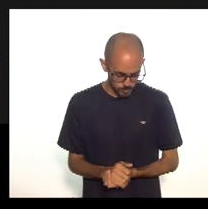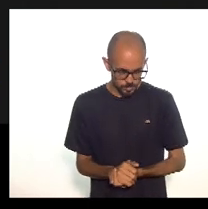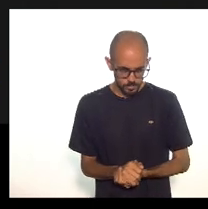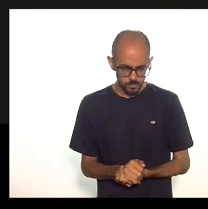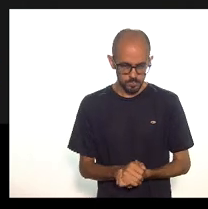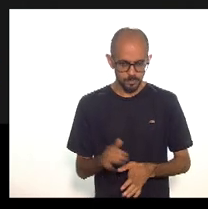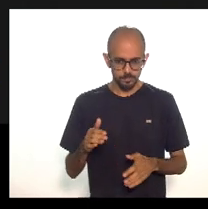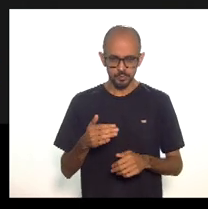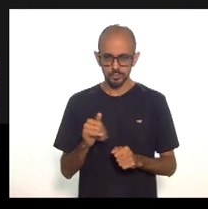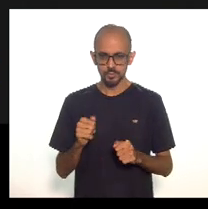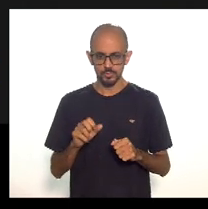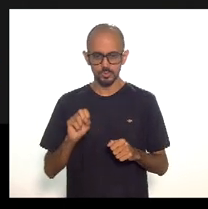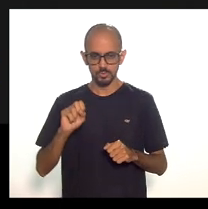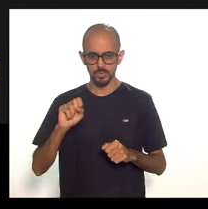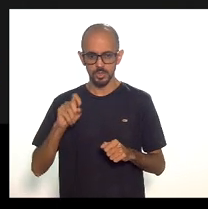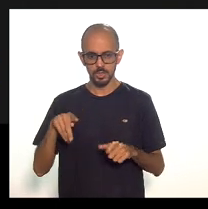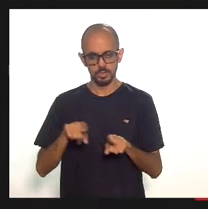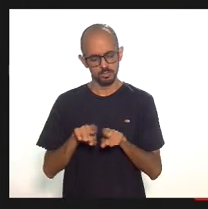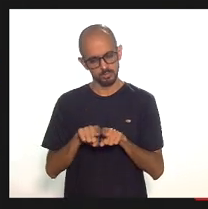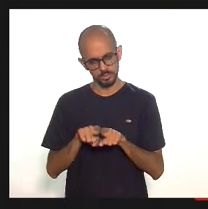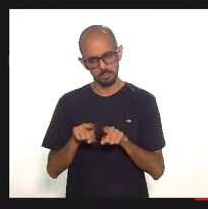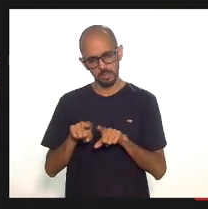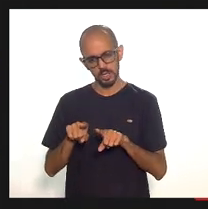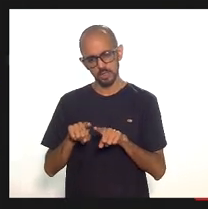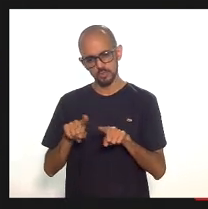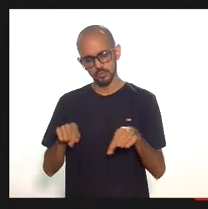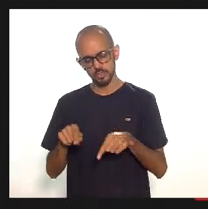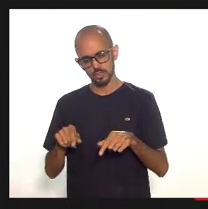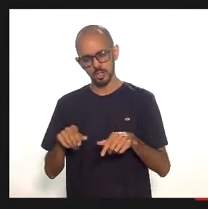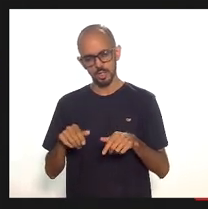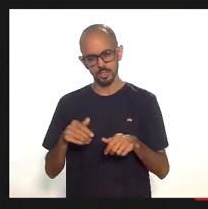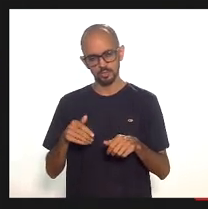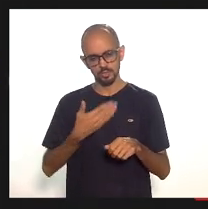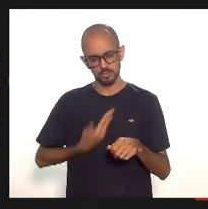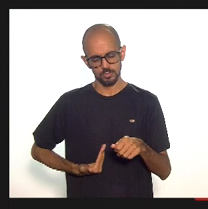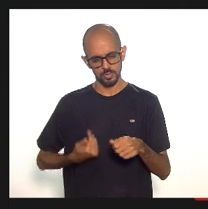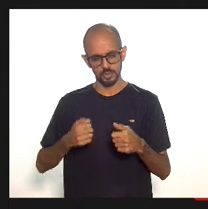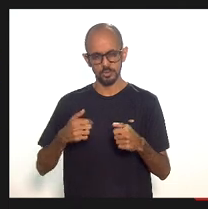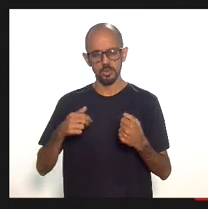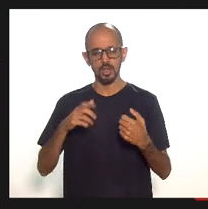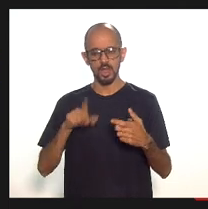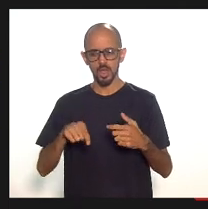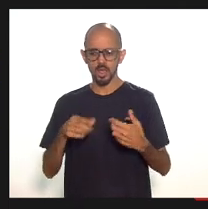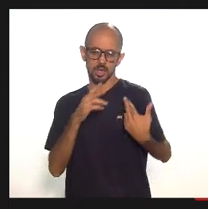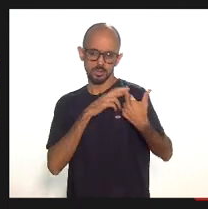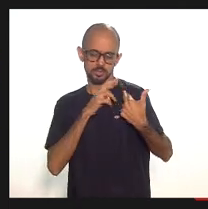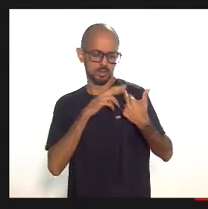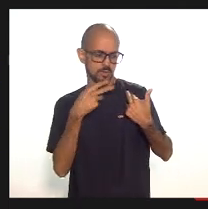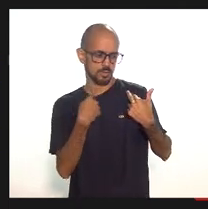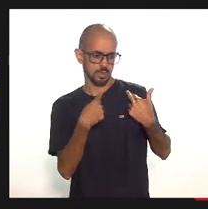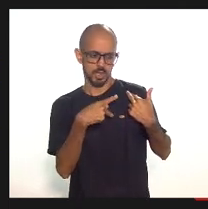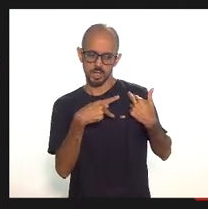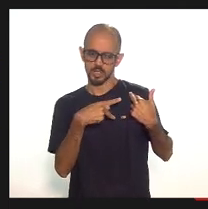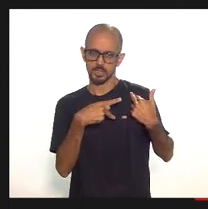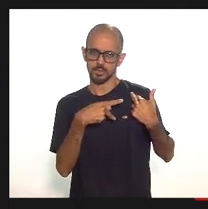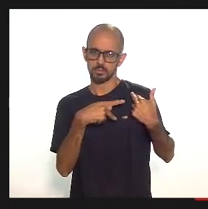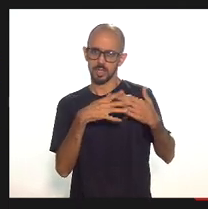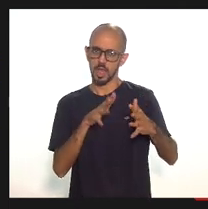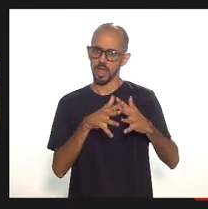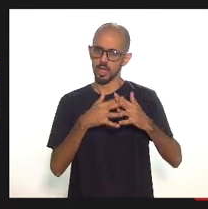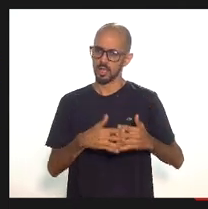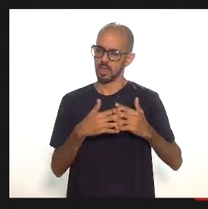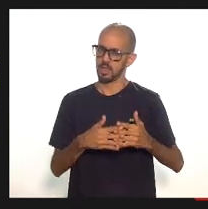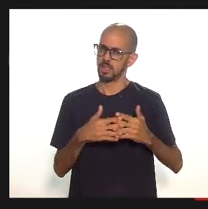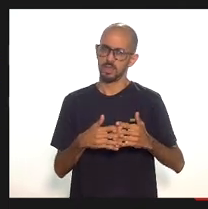Passar... me colocar aí ao lado dos servidores, que, sem dúvida nenhuma, responsabilizá-los pelo caos na gestão da